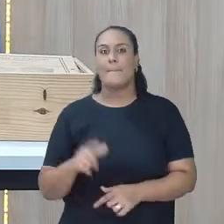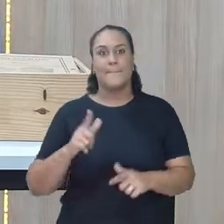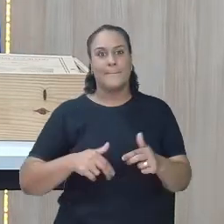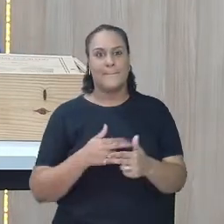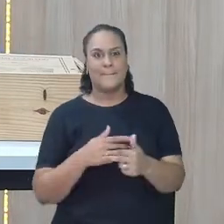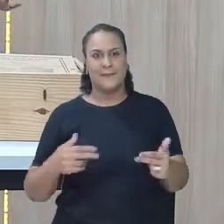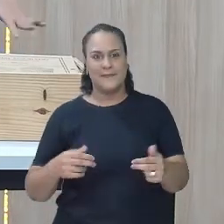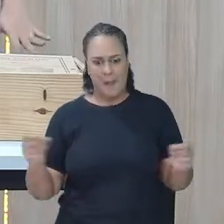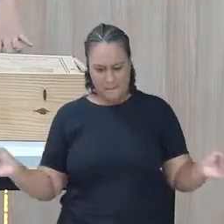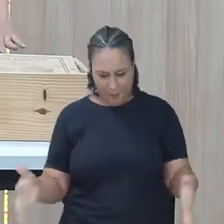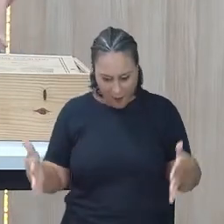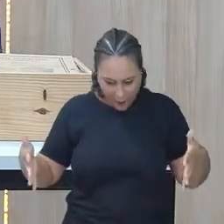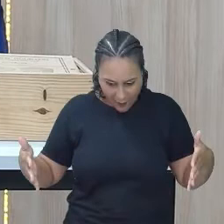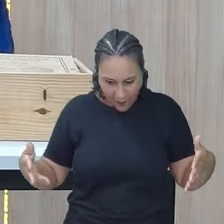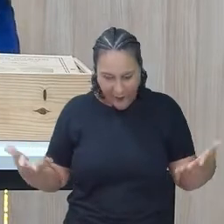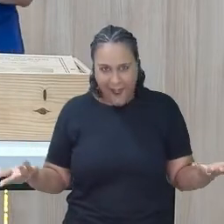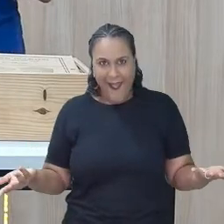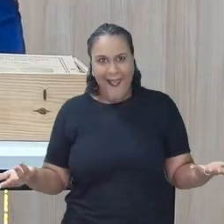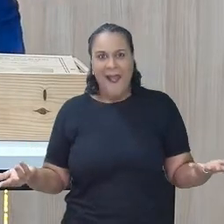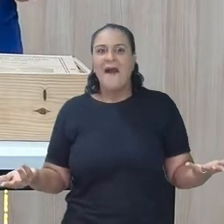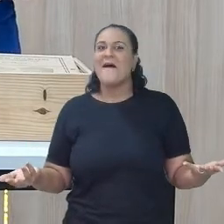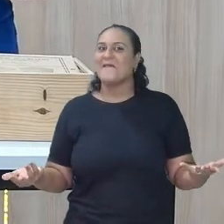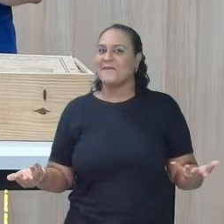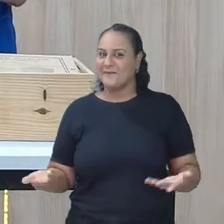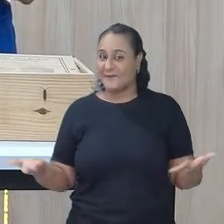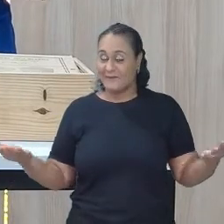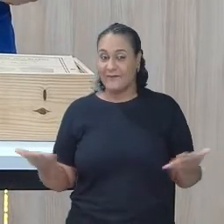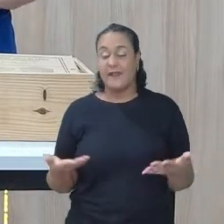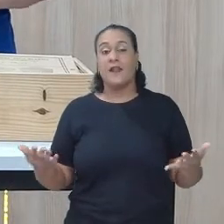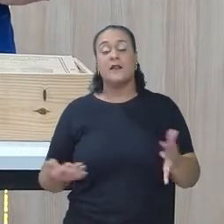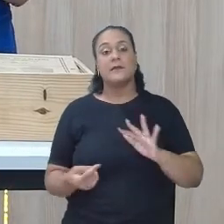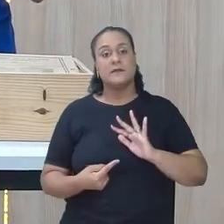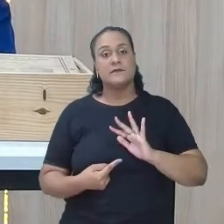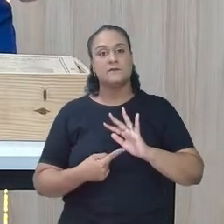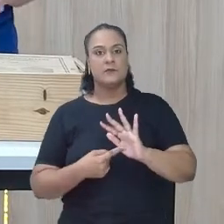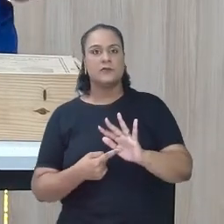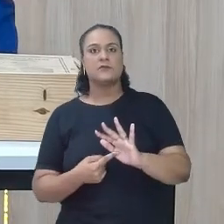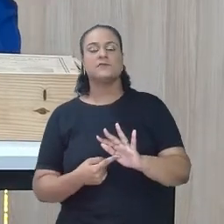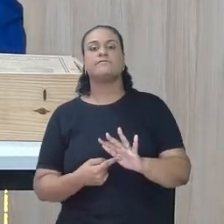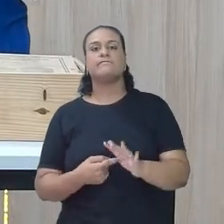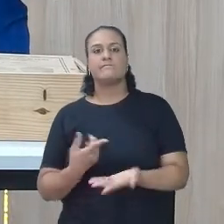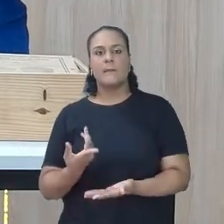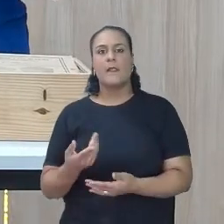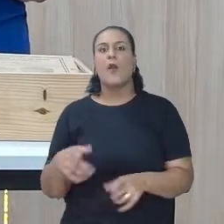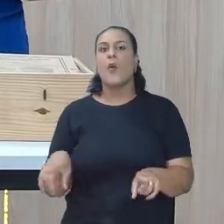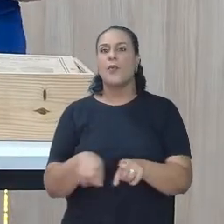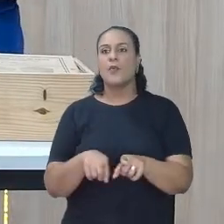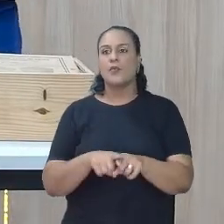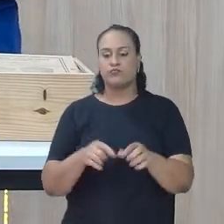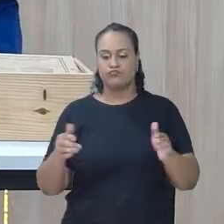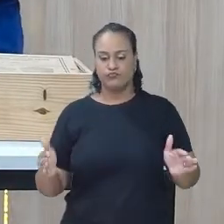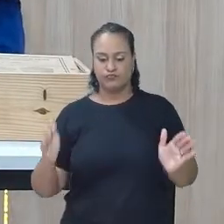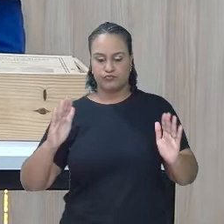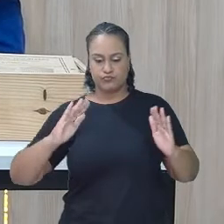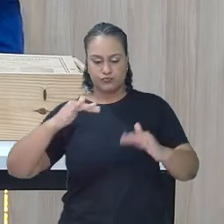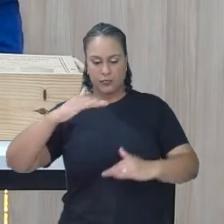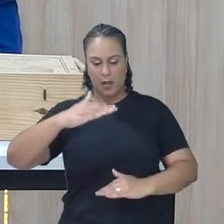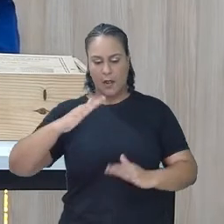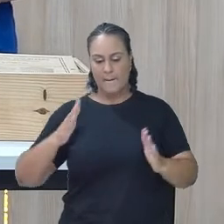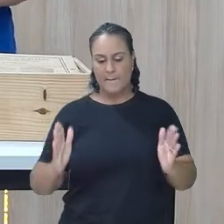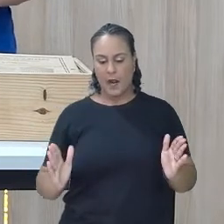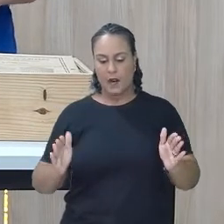vai explorar, não é? A gente vai explorar essa ideia de tamanho, tá certo? Quando a gente for falar um pouquinho